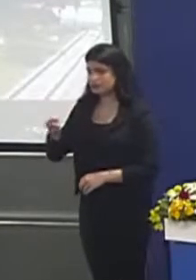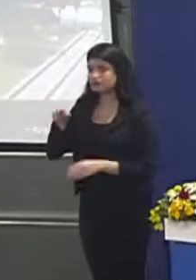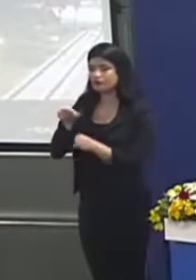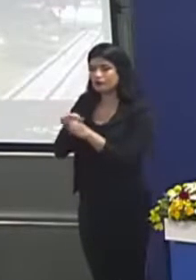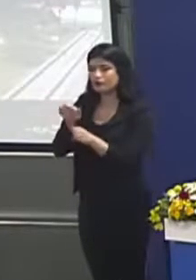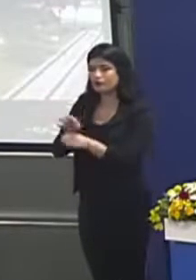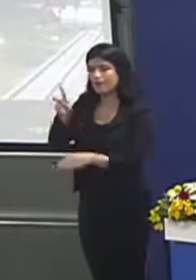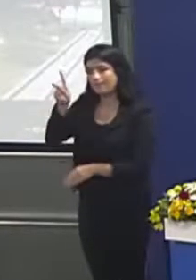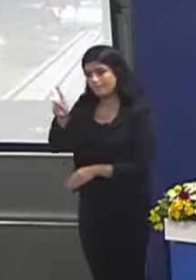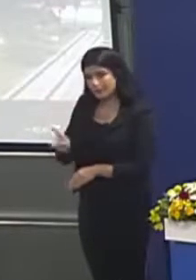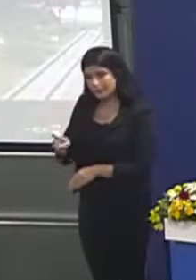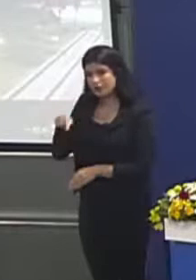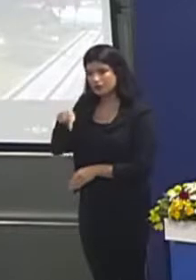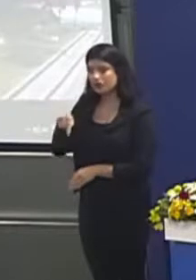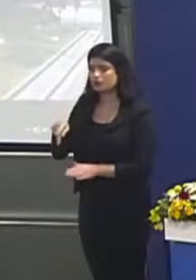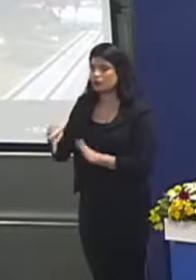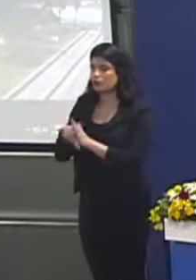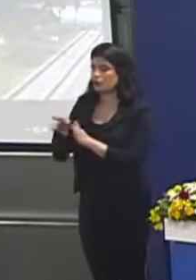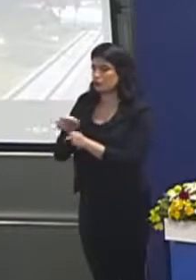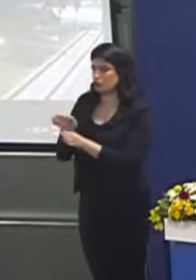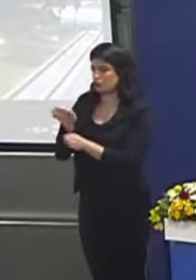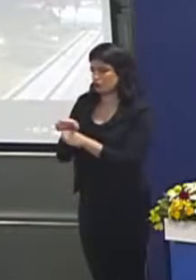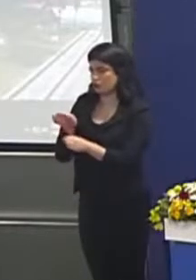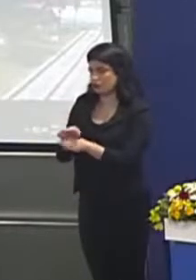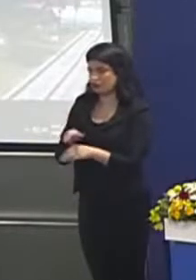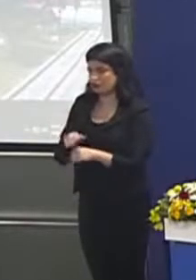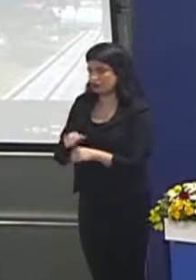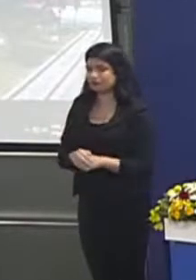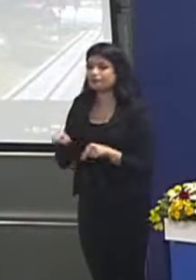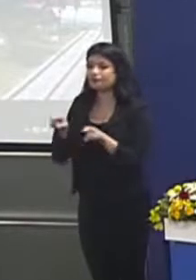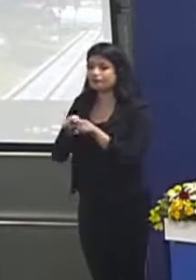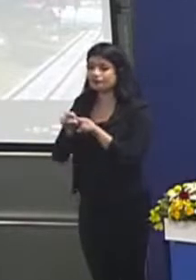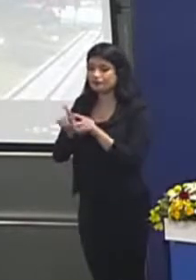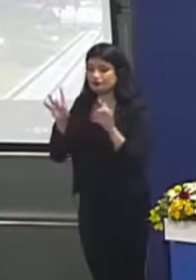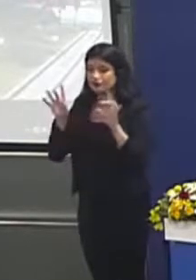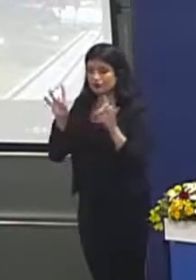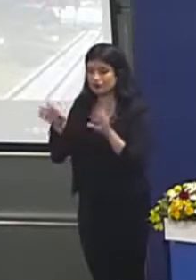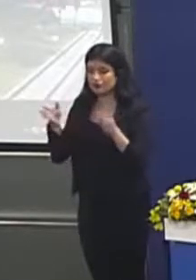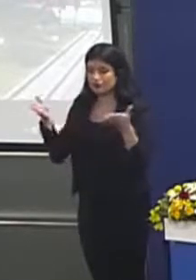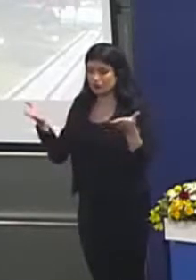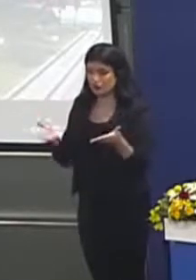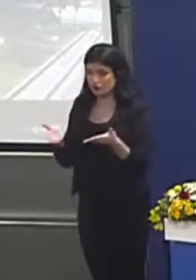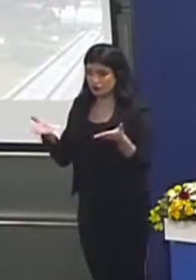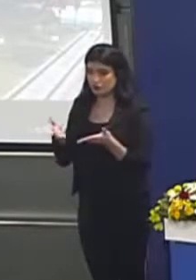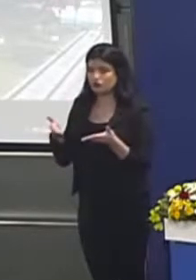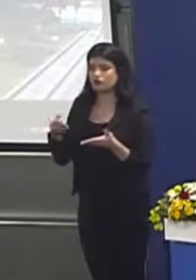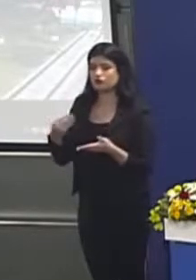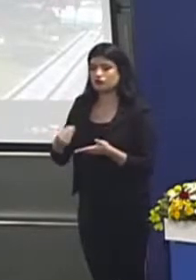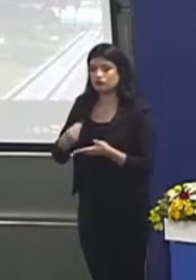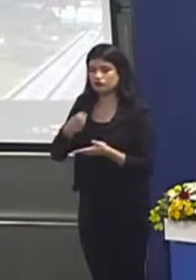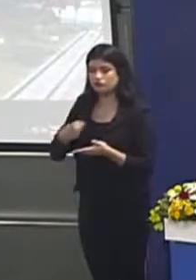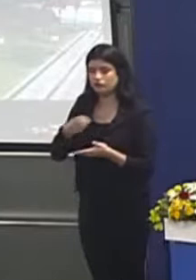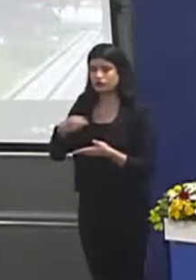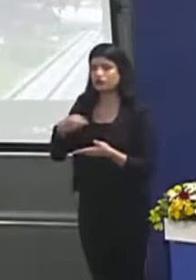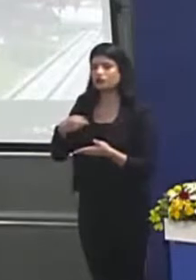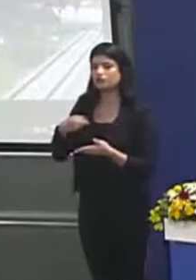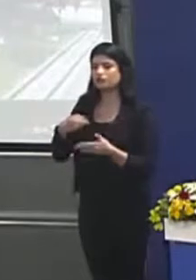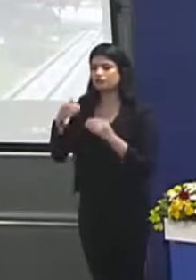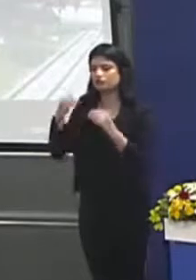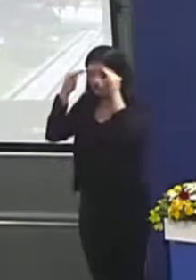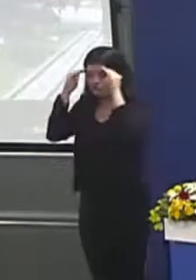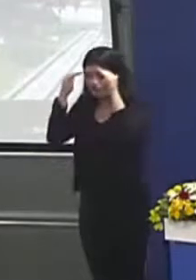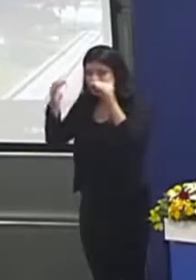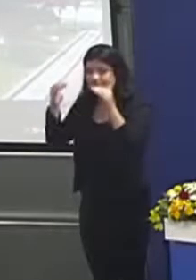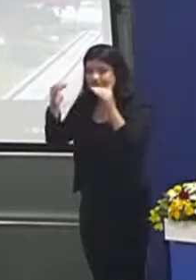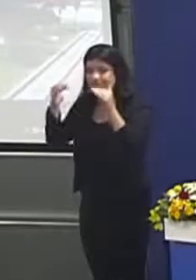conselheira presidenta deste referido conselho. Em especial a esta casa, que tão respeitosamente e